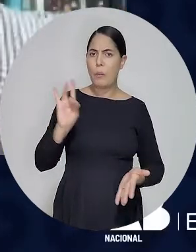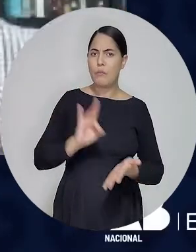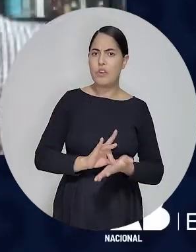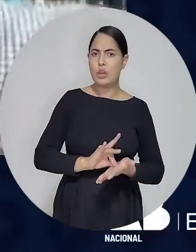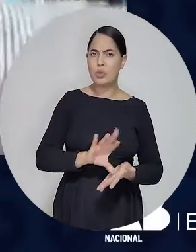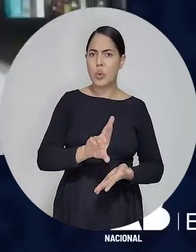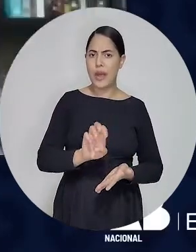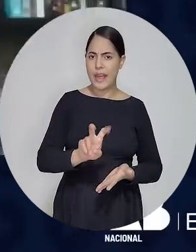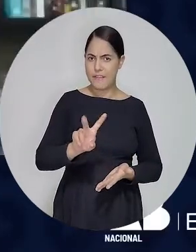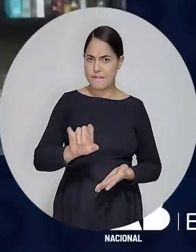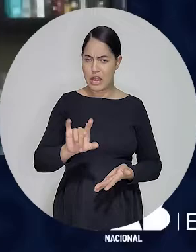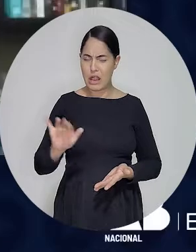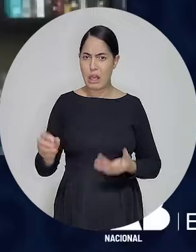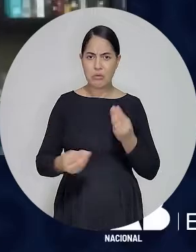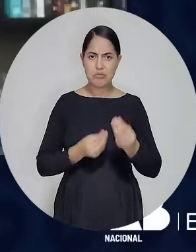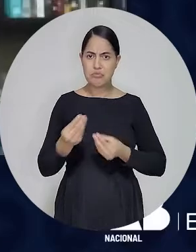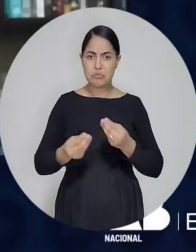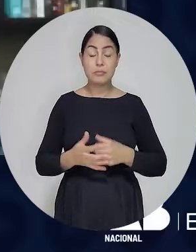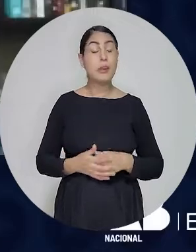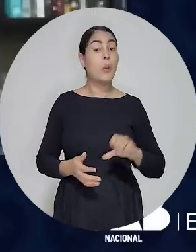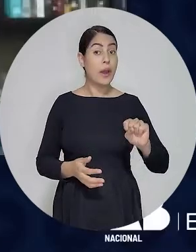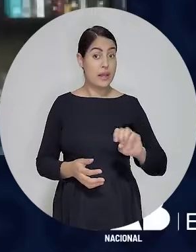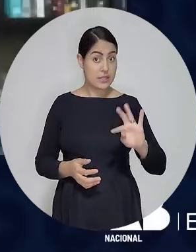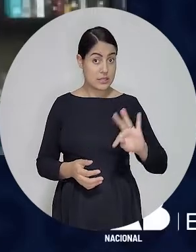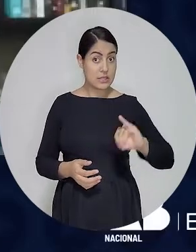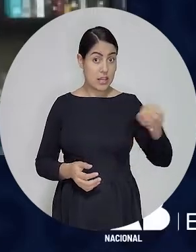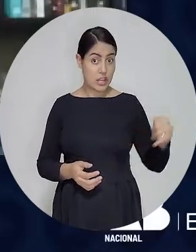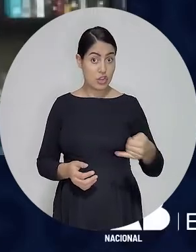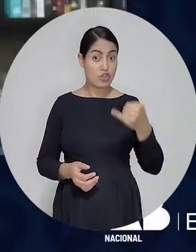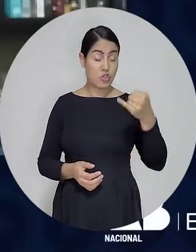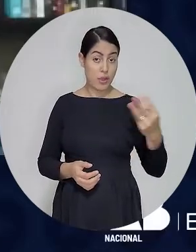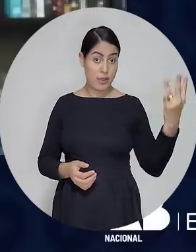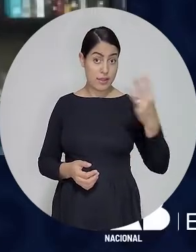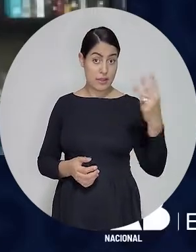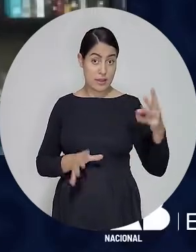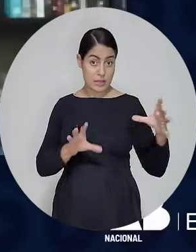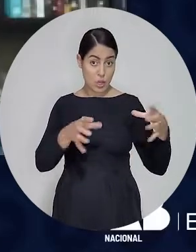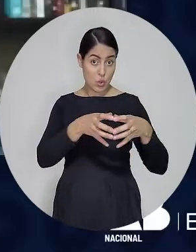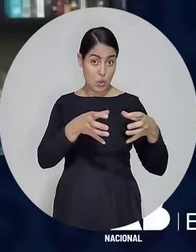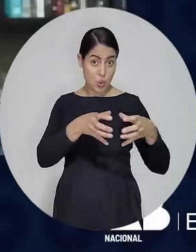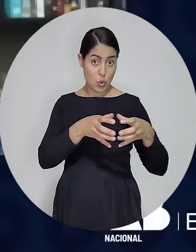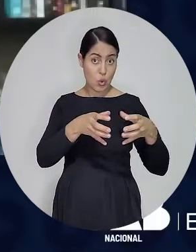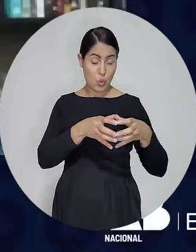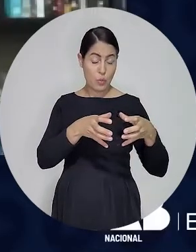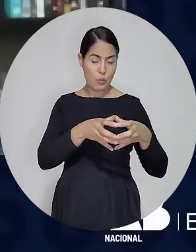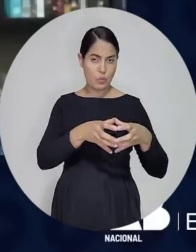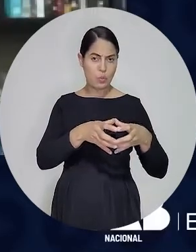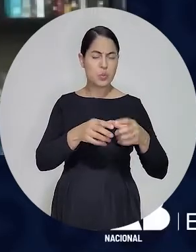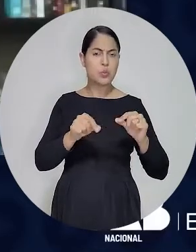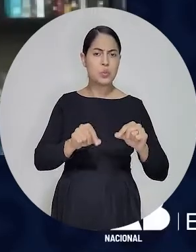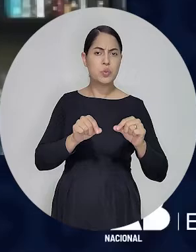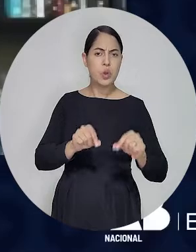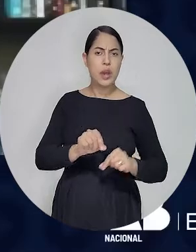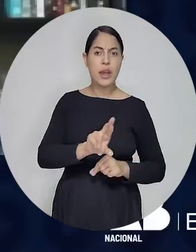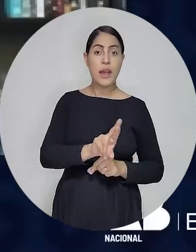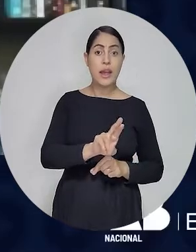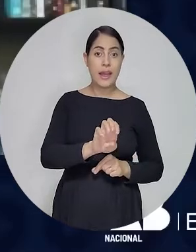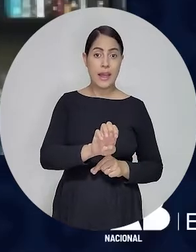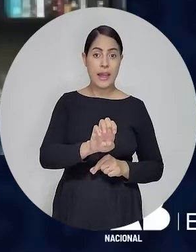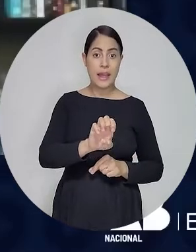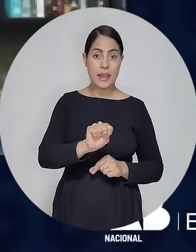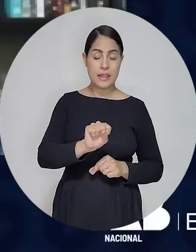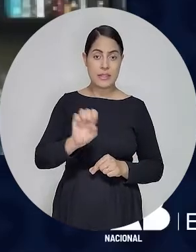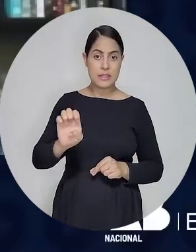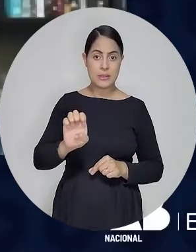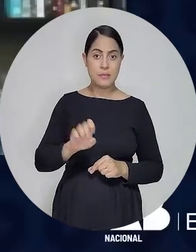as hipóteses de intimação da revelia. E aí o STJ veio aqui por meio da terceira turma, quem quiser consultar, é o